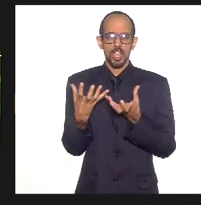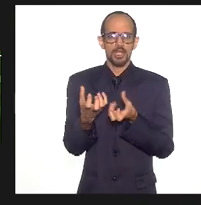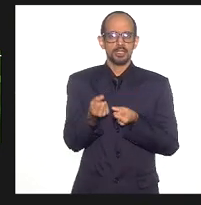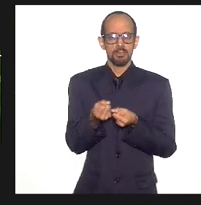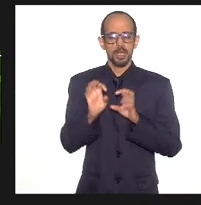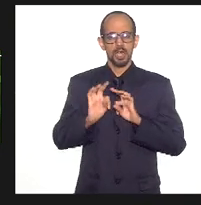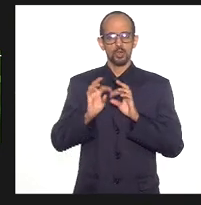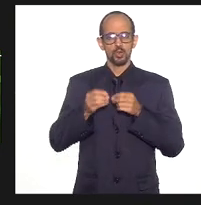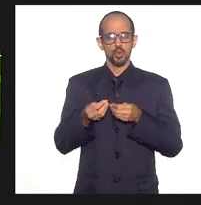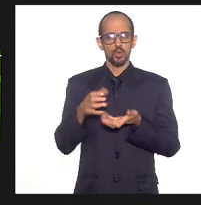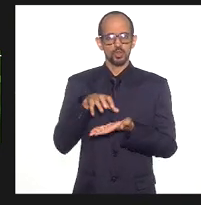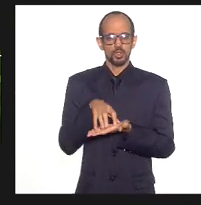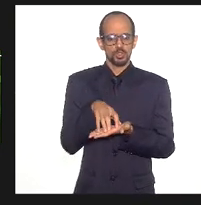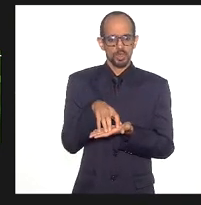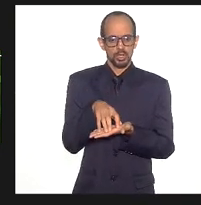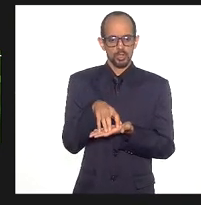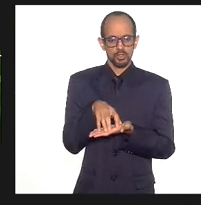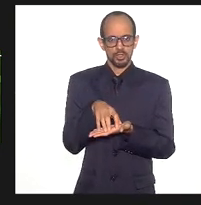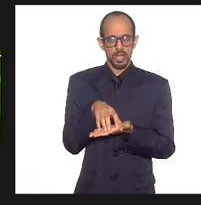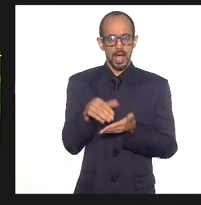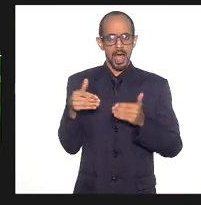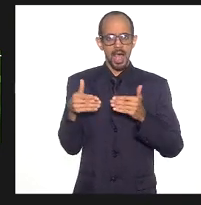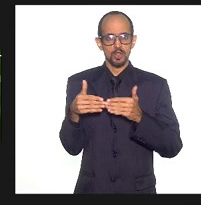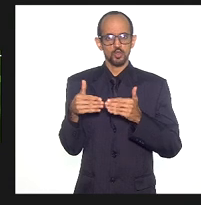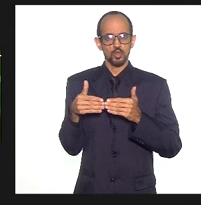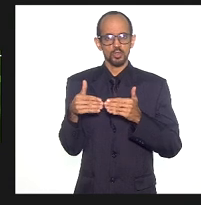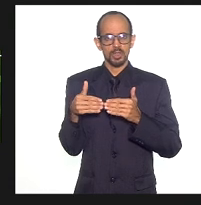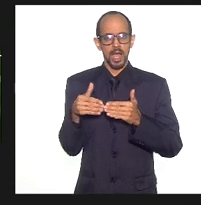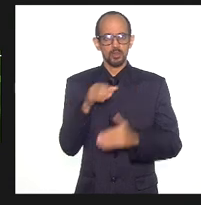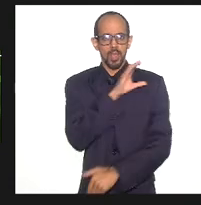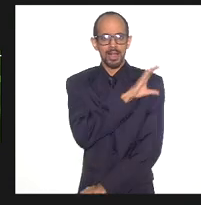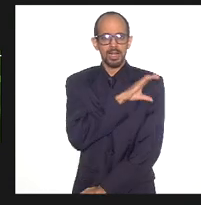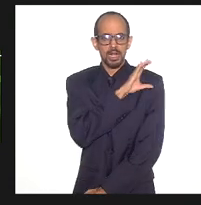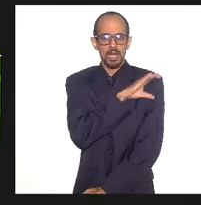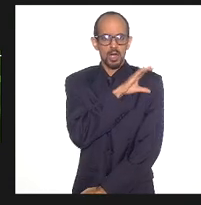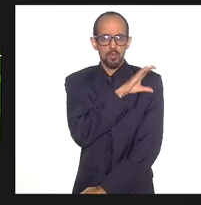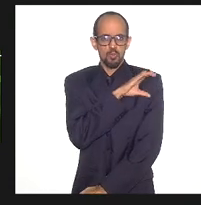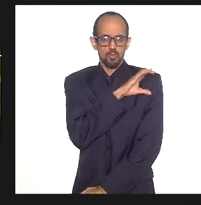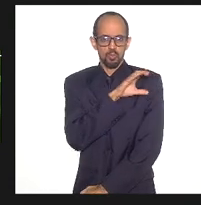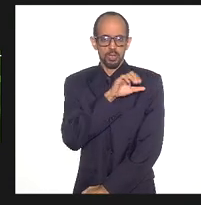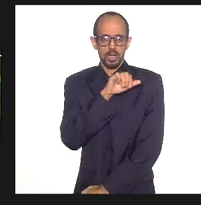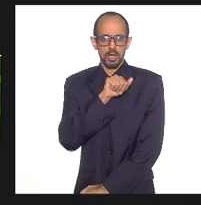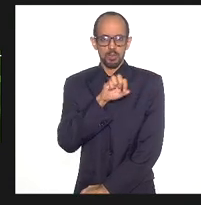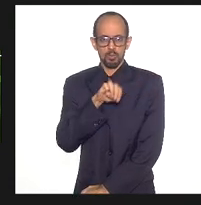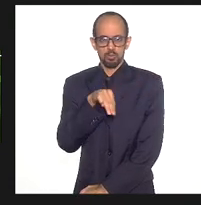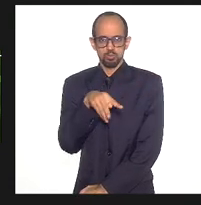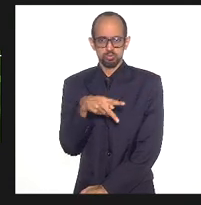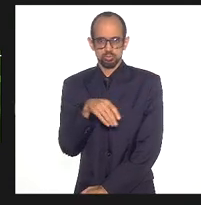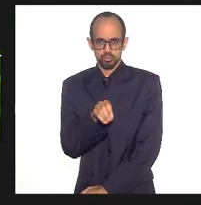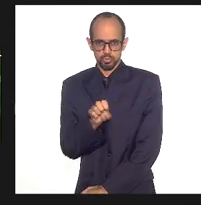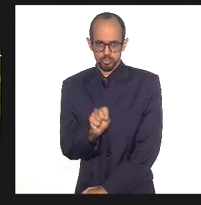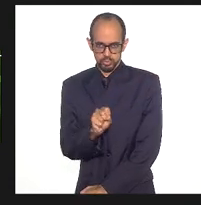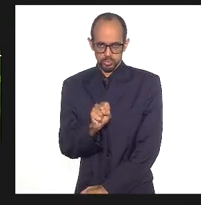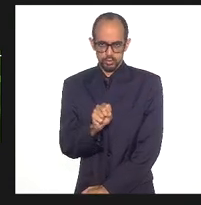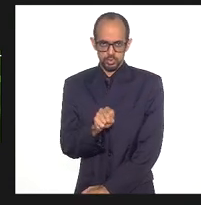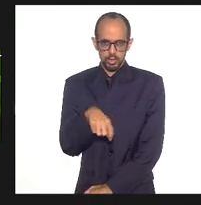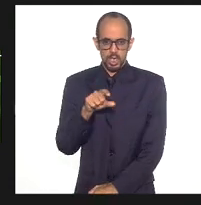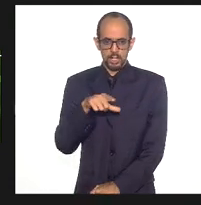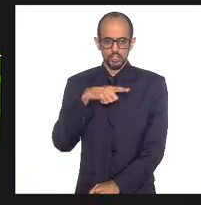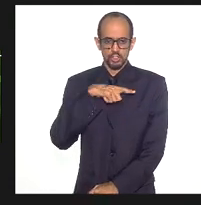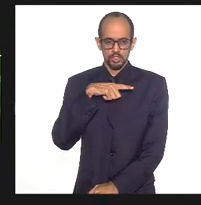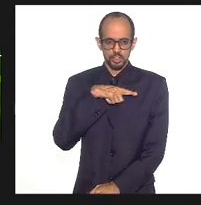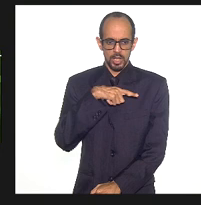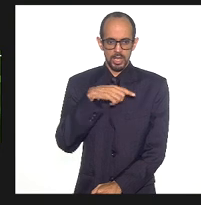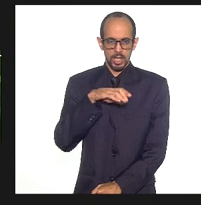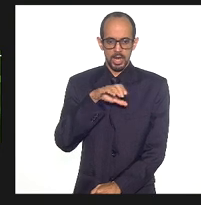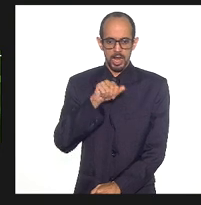associadas a campos dos mais variados regimes fiscais, sobretudo campos de cessão onerosa,